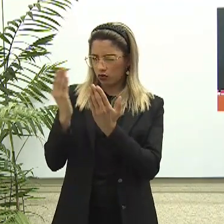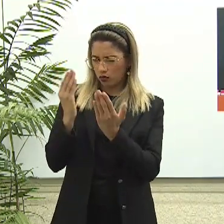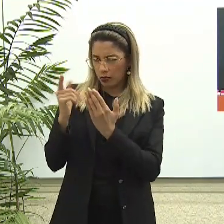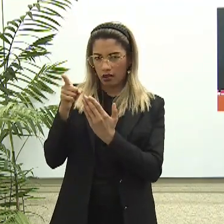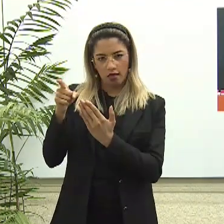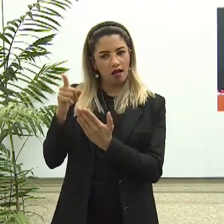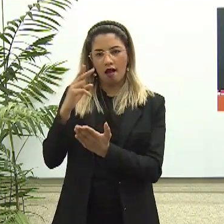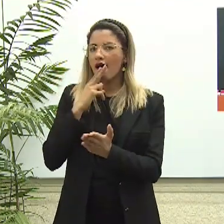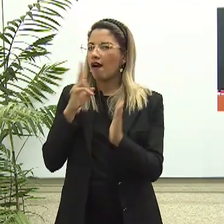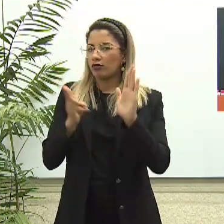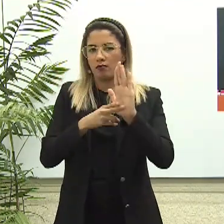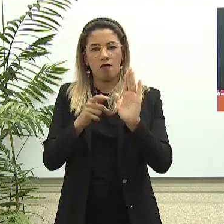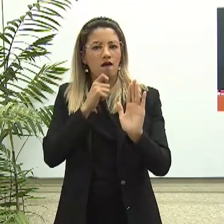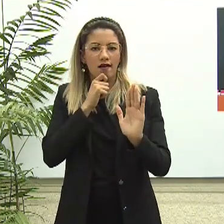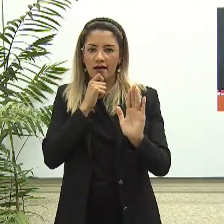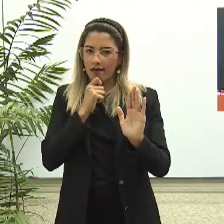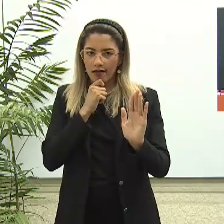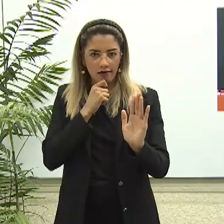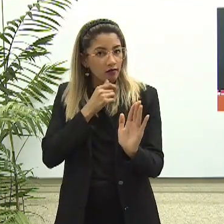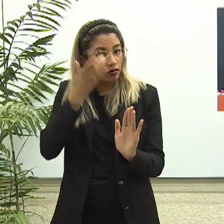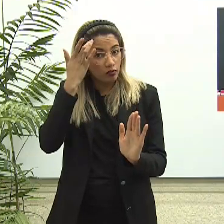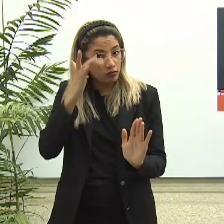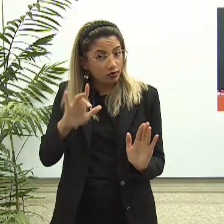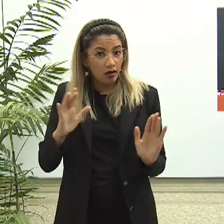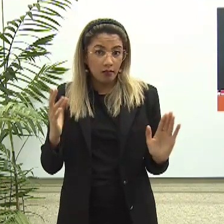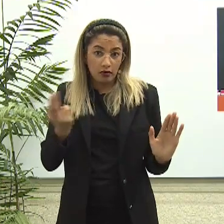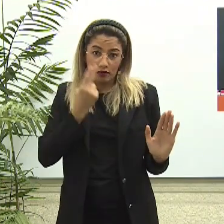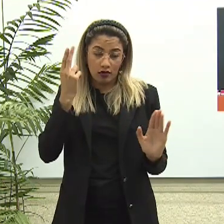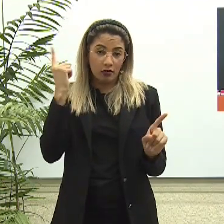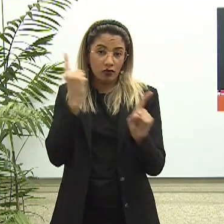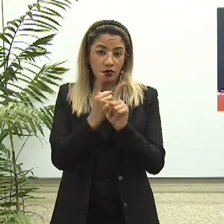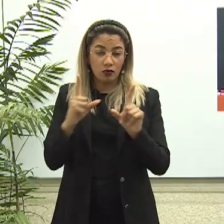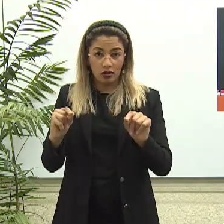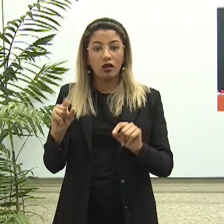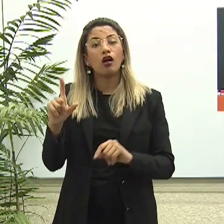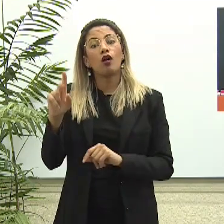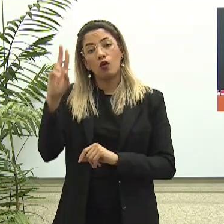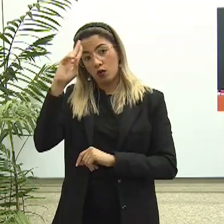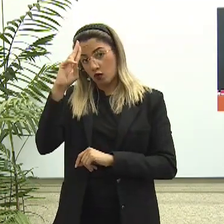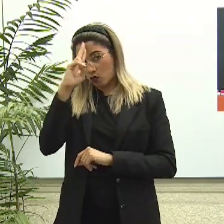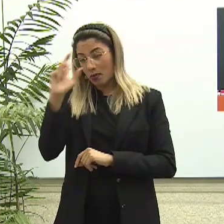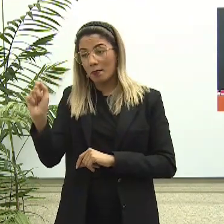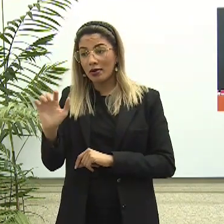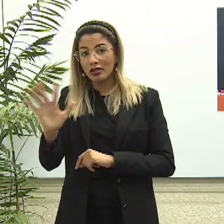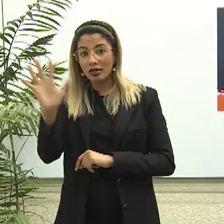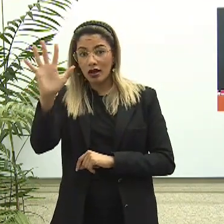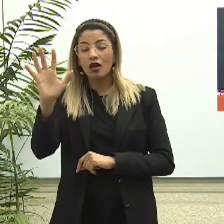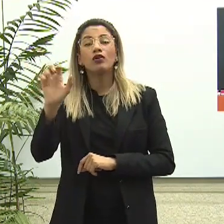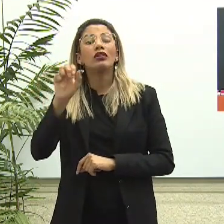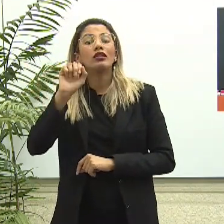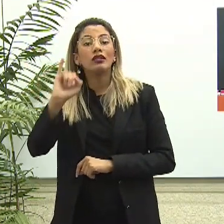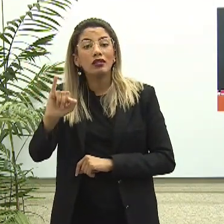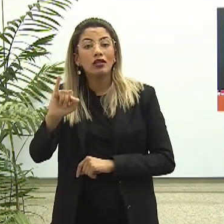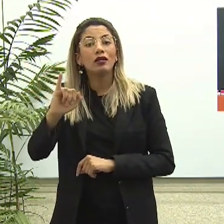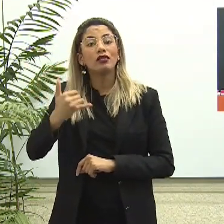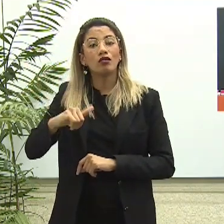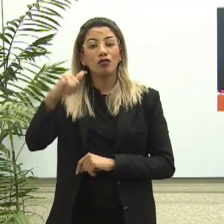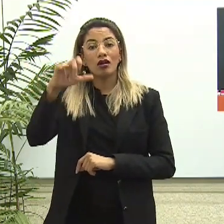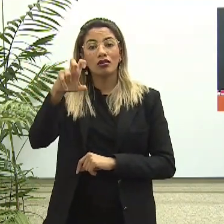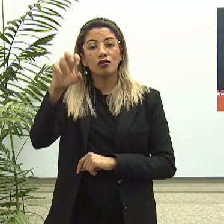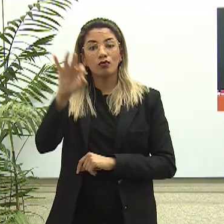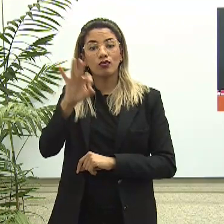ninguém Sabe porque ninguém não tem como saber que a Uber cobra mais caro quando você tem só 5% de bateria no seu